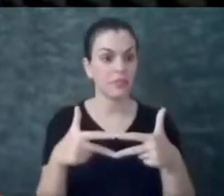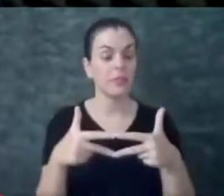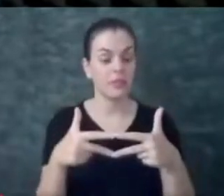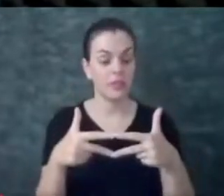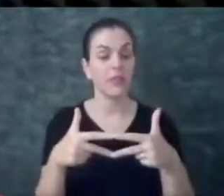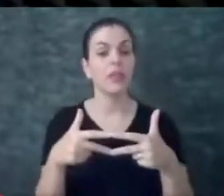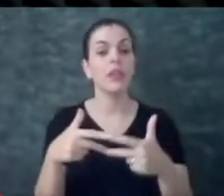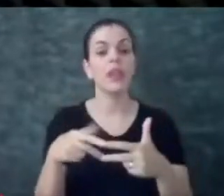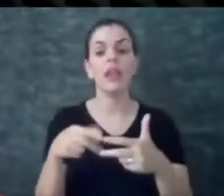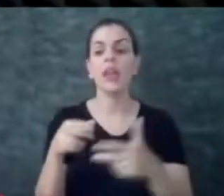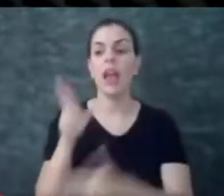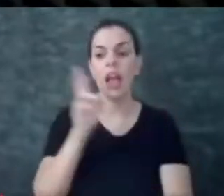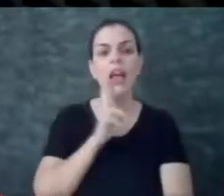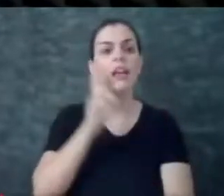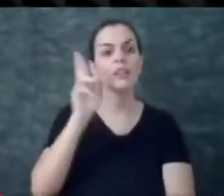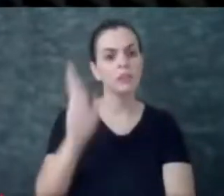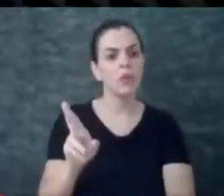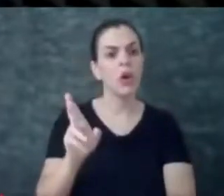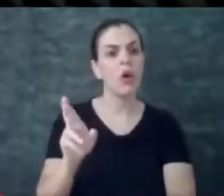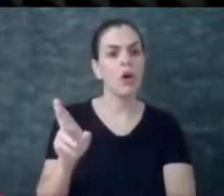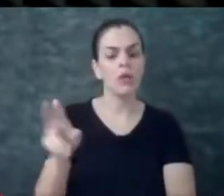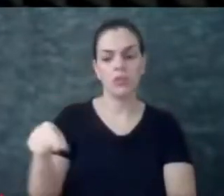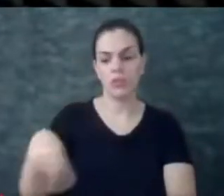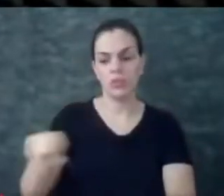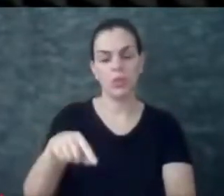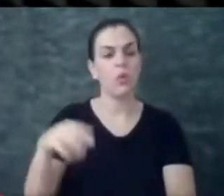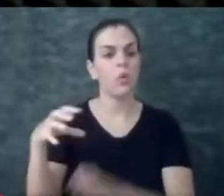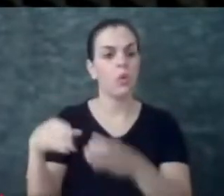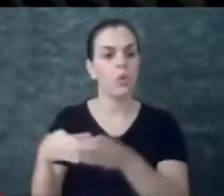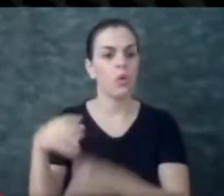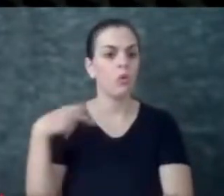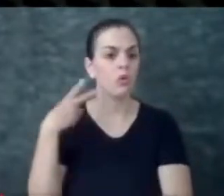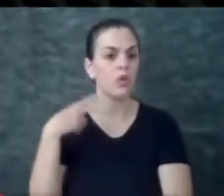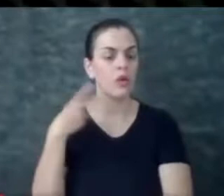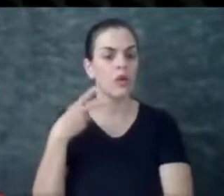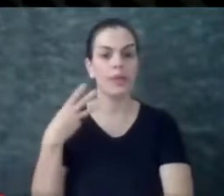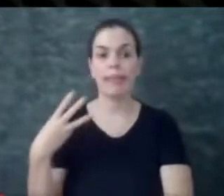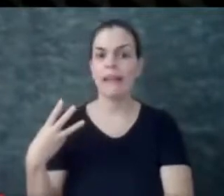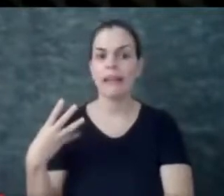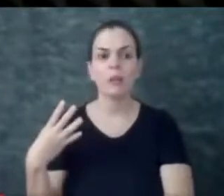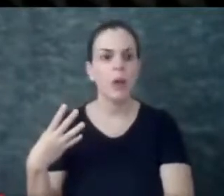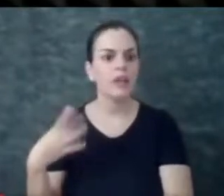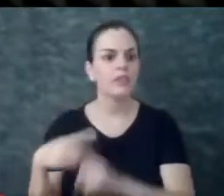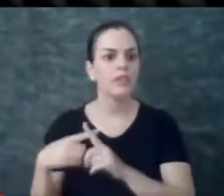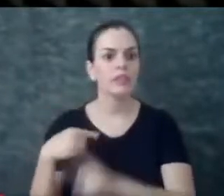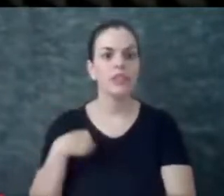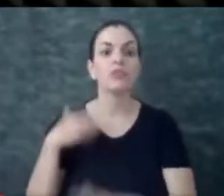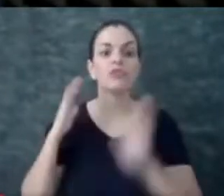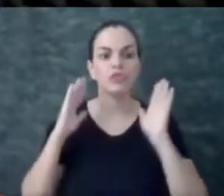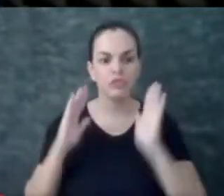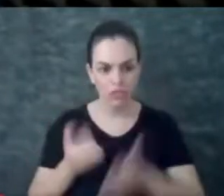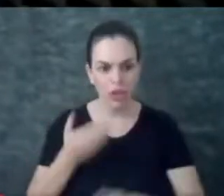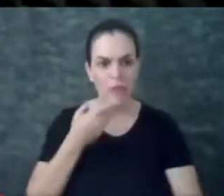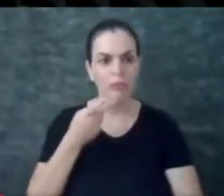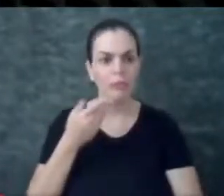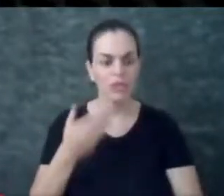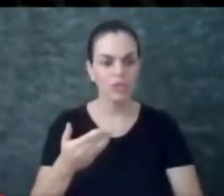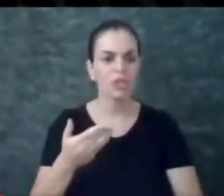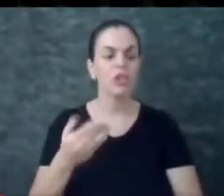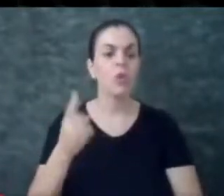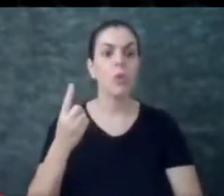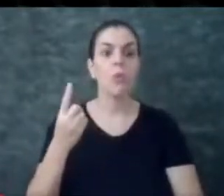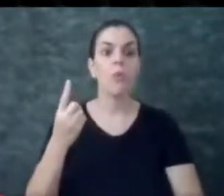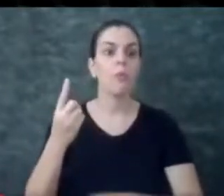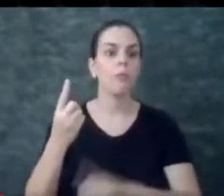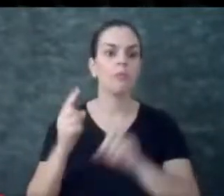questionamentos dos vereadores Esta é a terceira ou quarta vez que eu solicito porque estamos a um mês praticamente